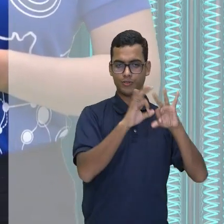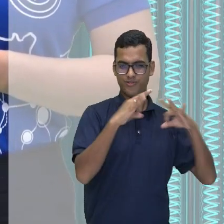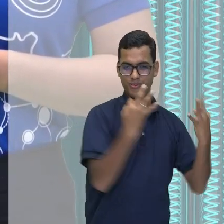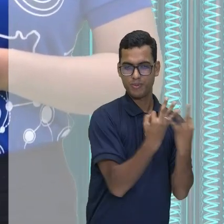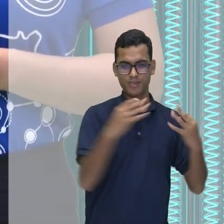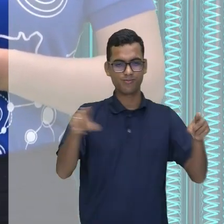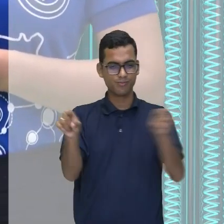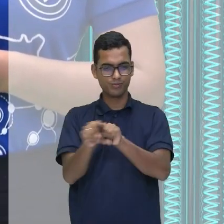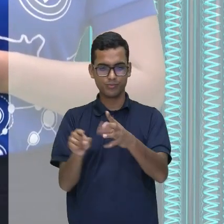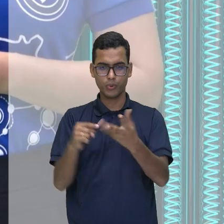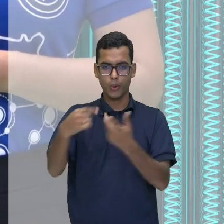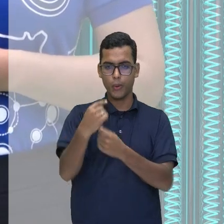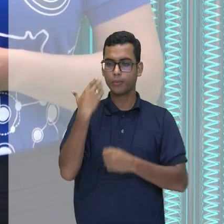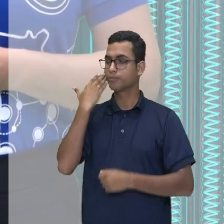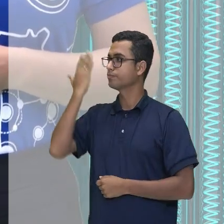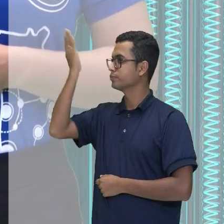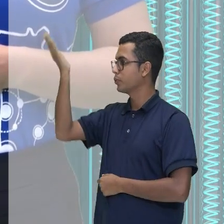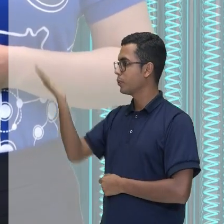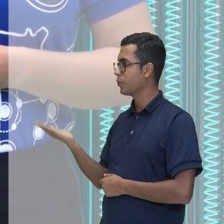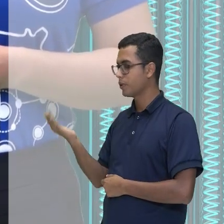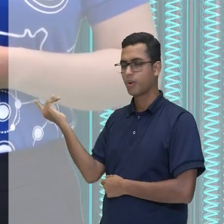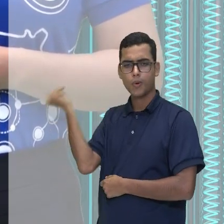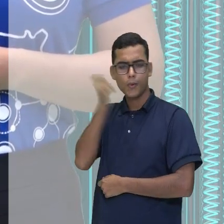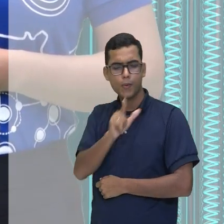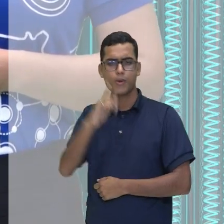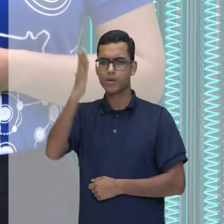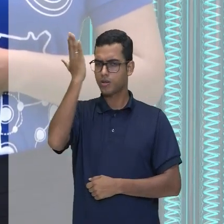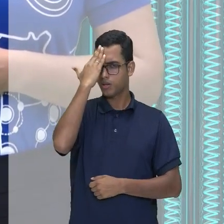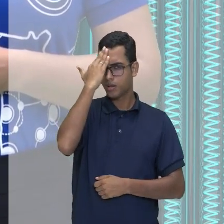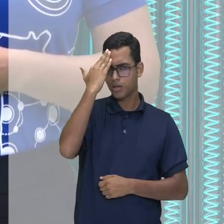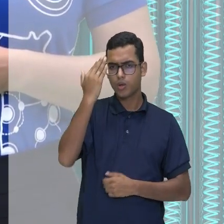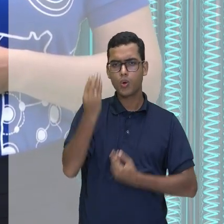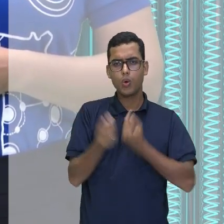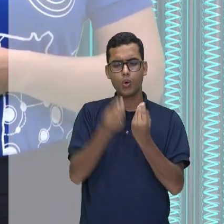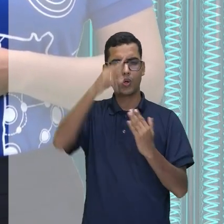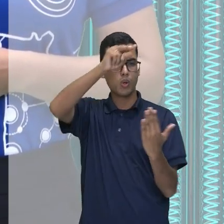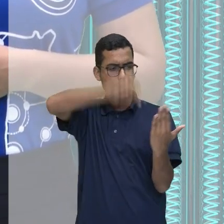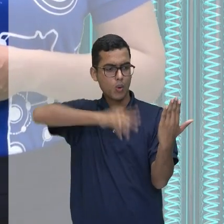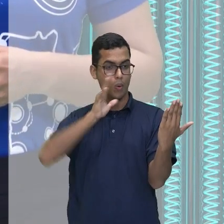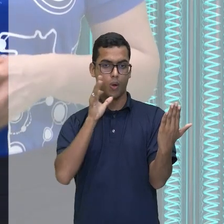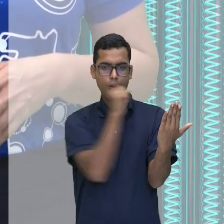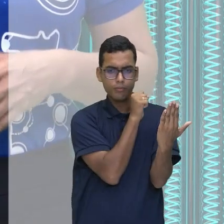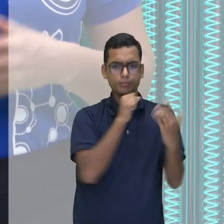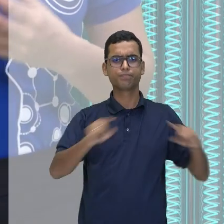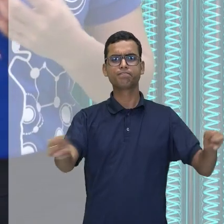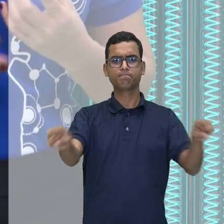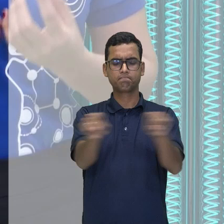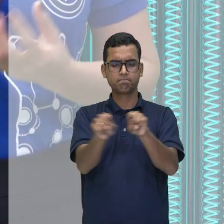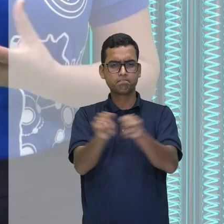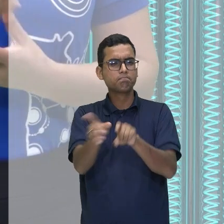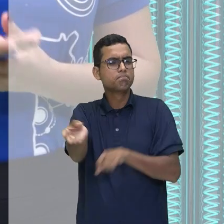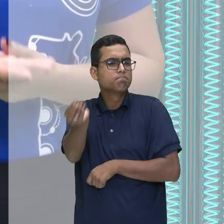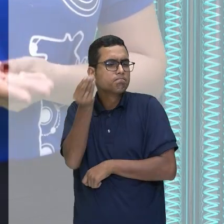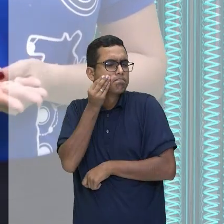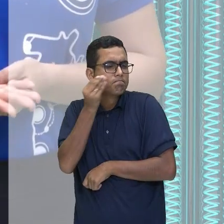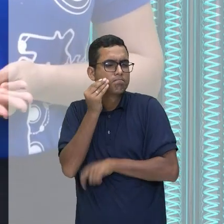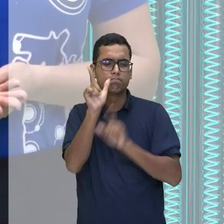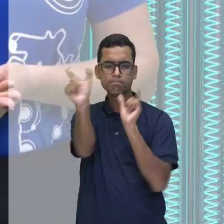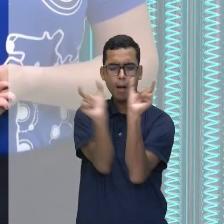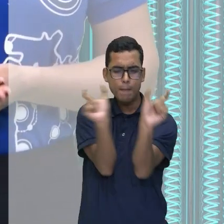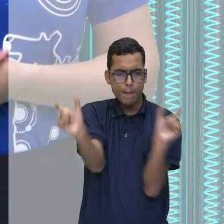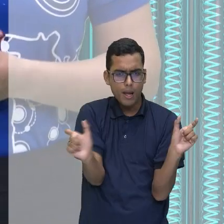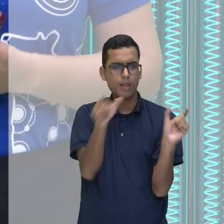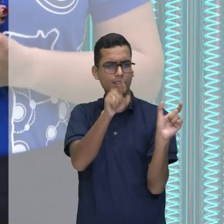por diante. Você vai trabalhando a questão da leitura rápida, vai observando as palavras que